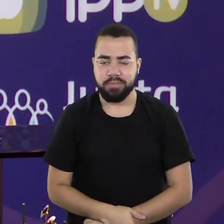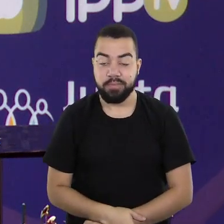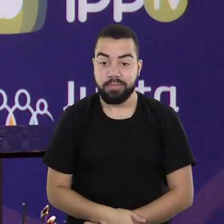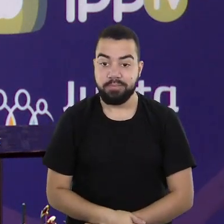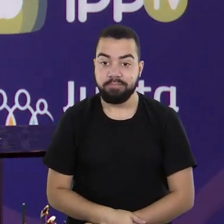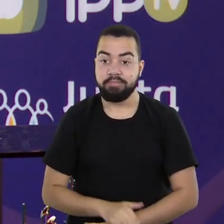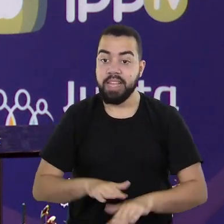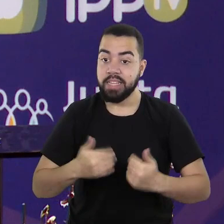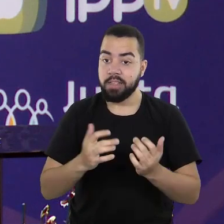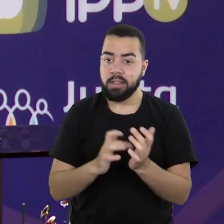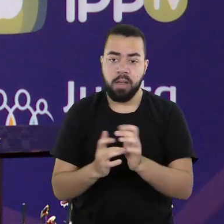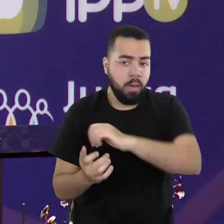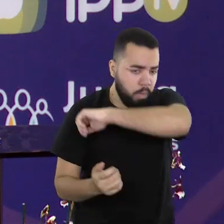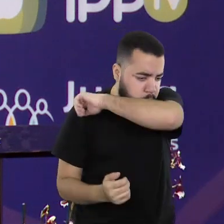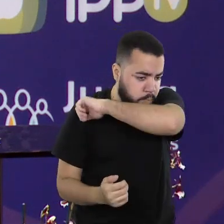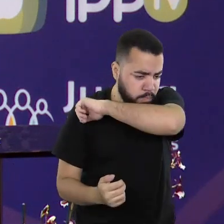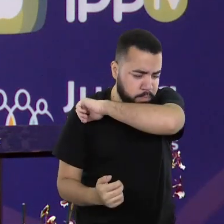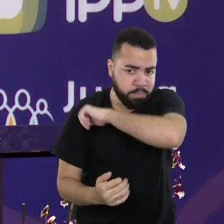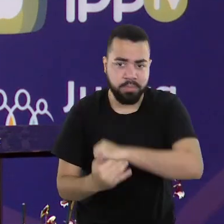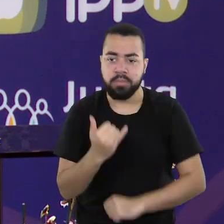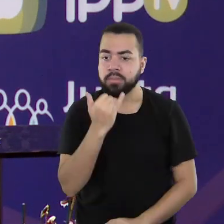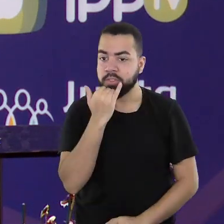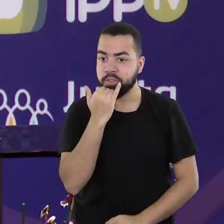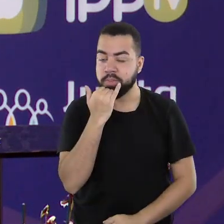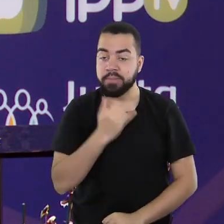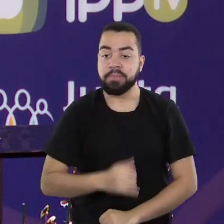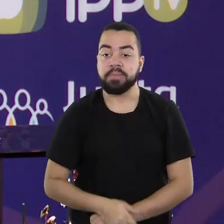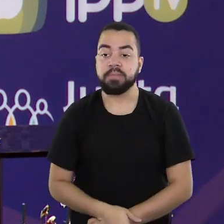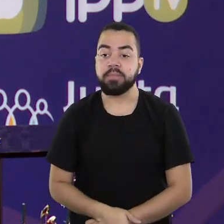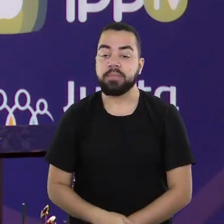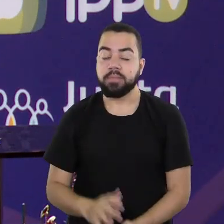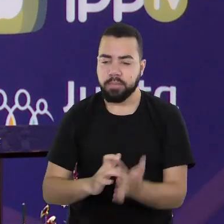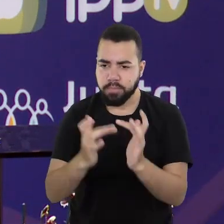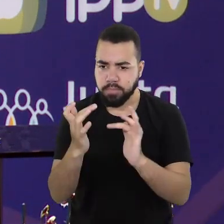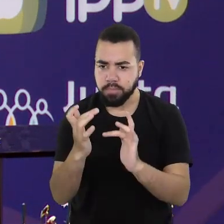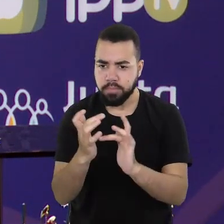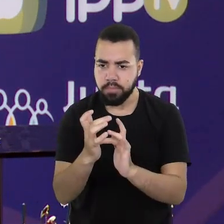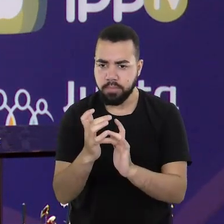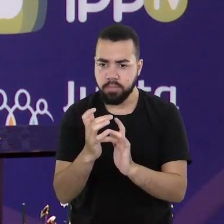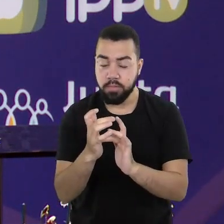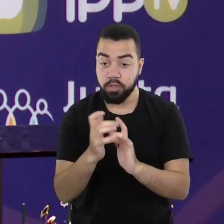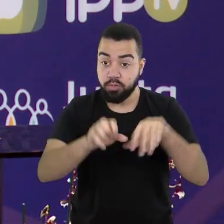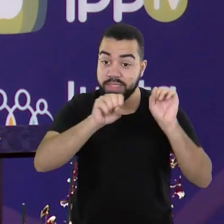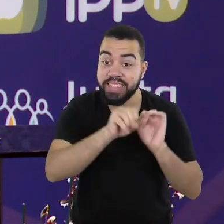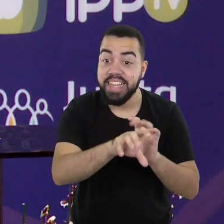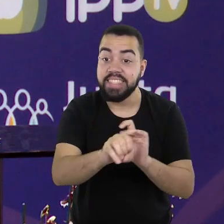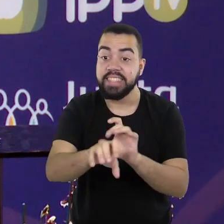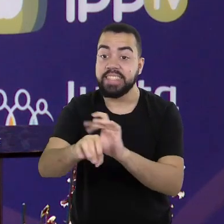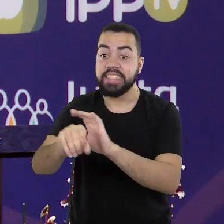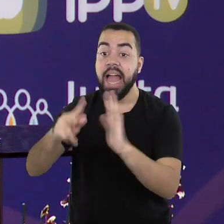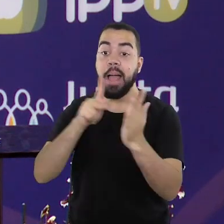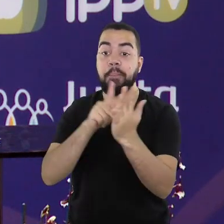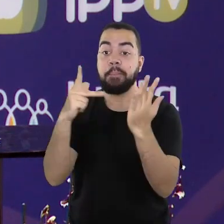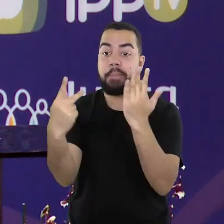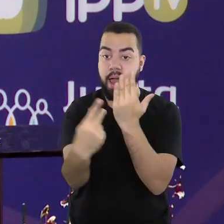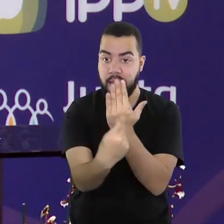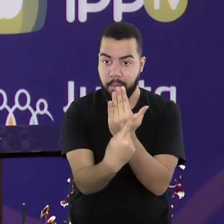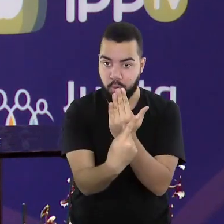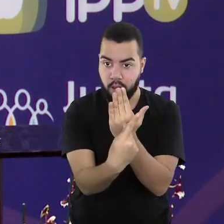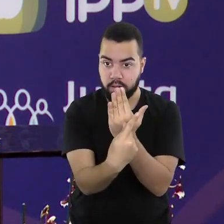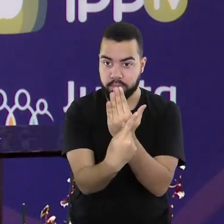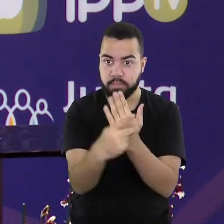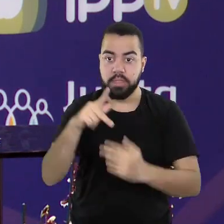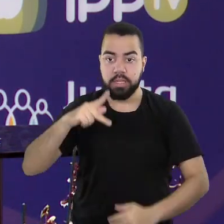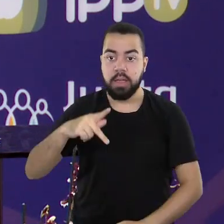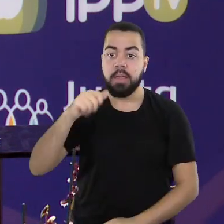E Jesus então vai nos dar essa parábola muito conhecida. Todo mundo já conhece essa parábola. E a